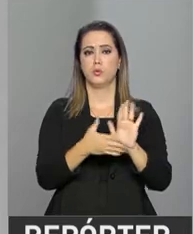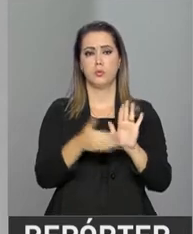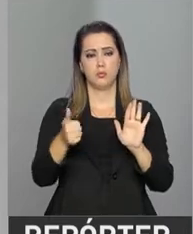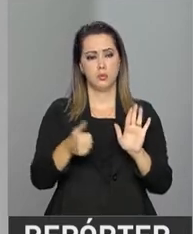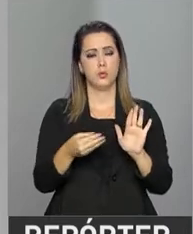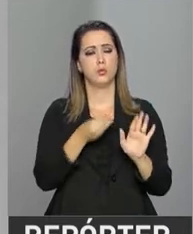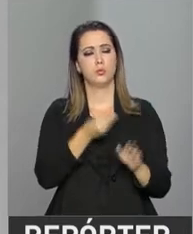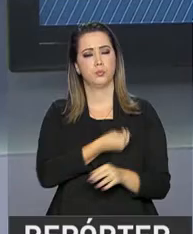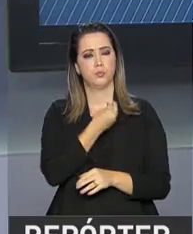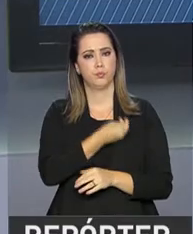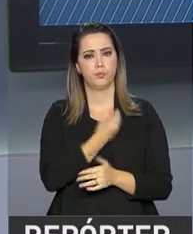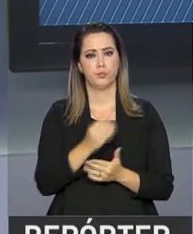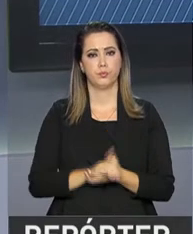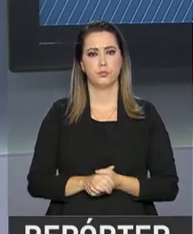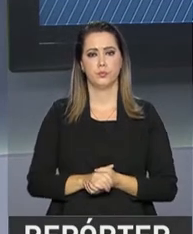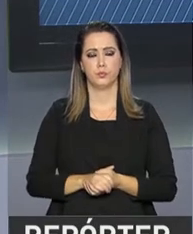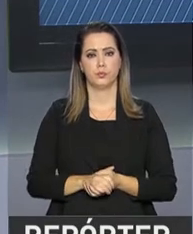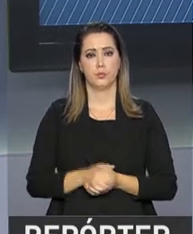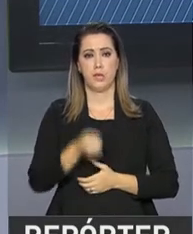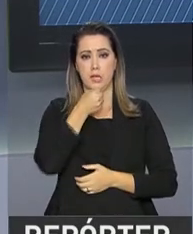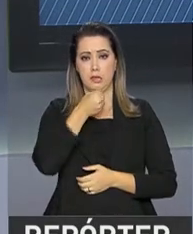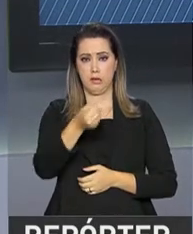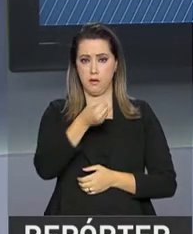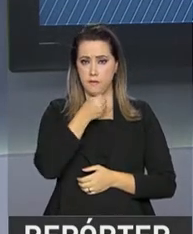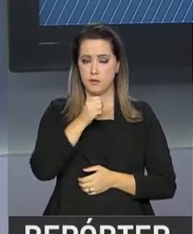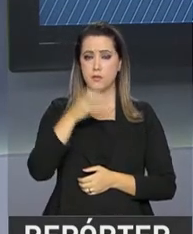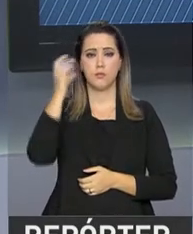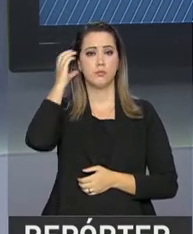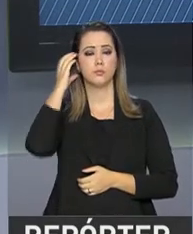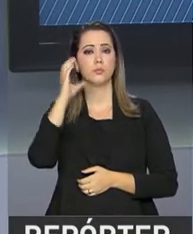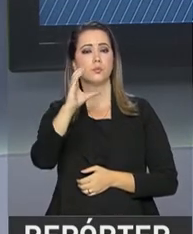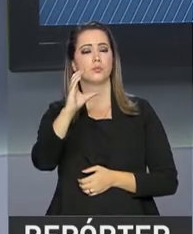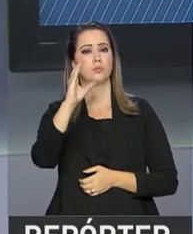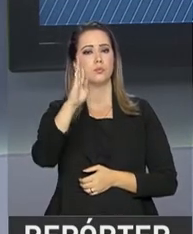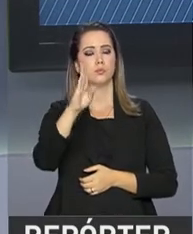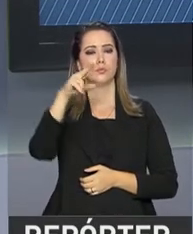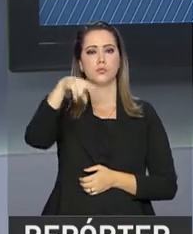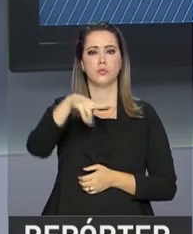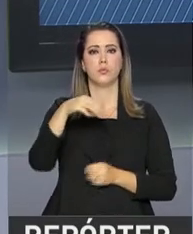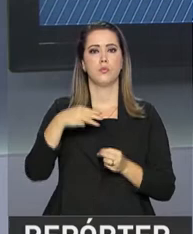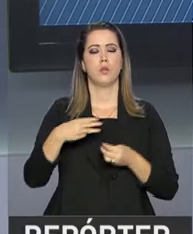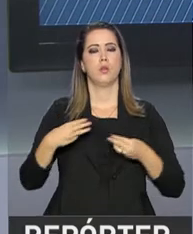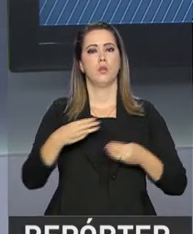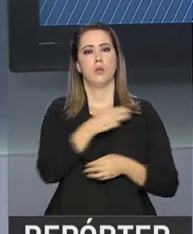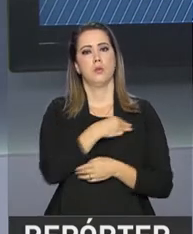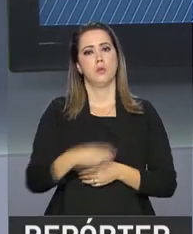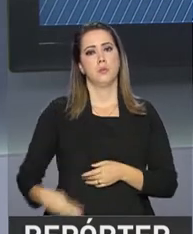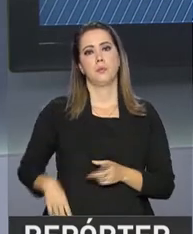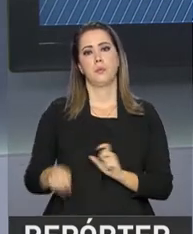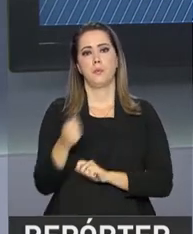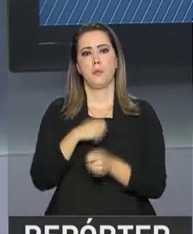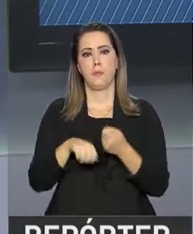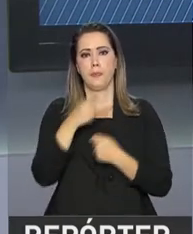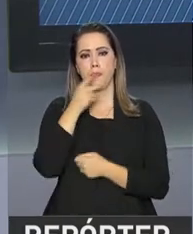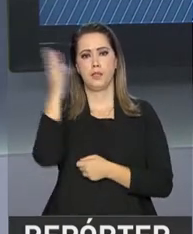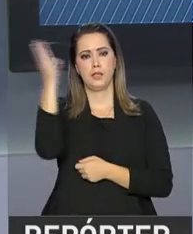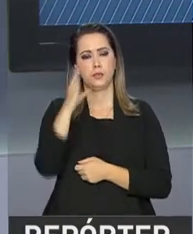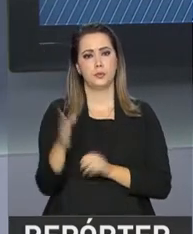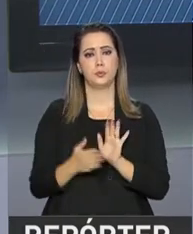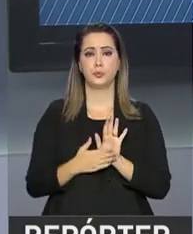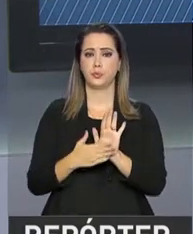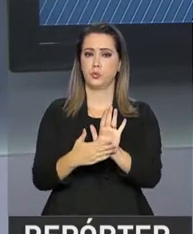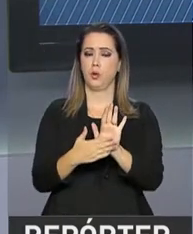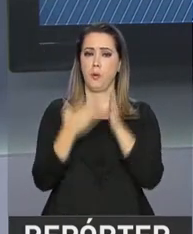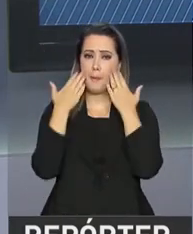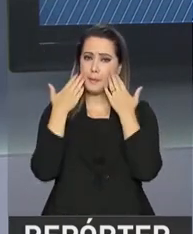atual. Em entrevista à Rádio CBN esta manhã, o ministro da Fazenda, Henrique Meirelles, disse que o Brasil apresentou